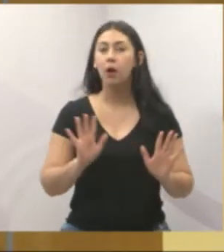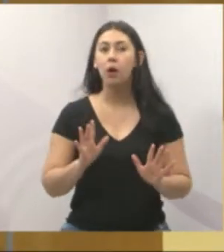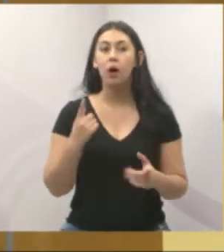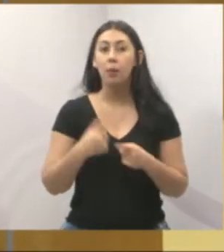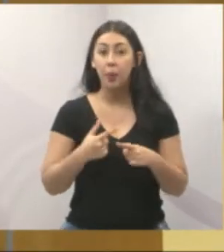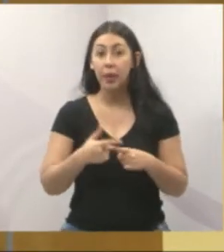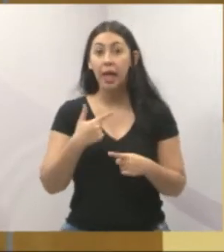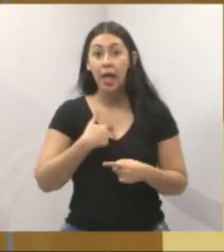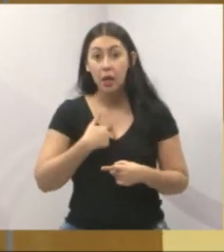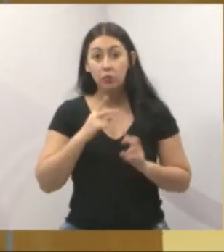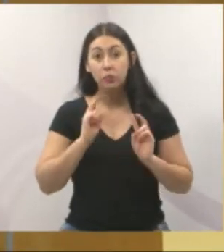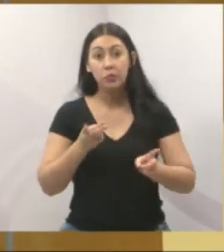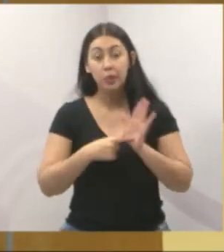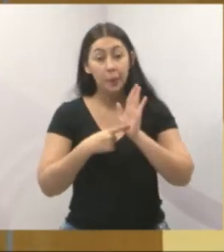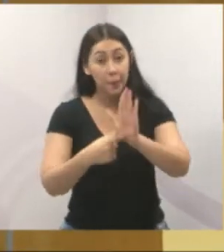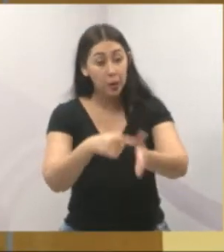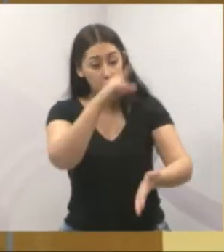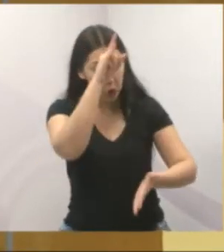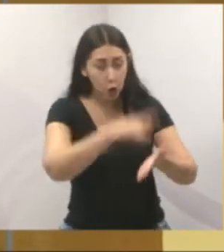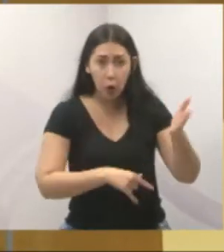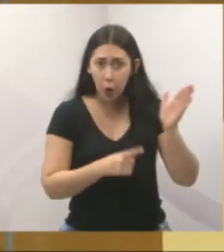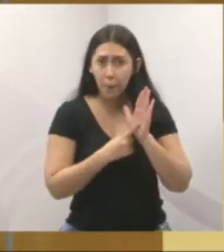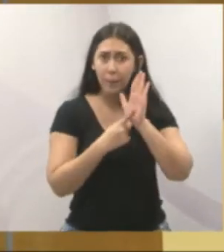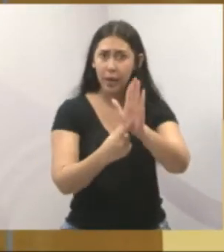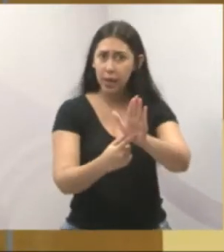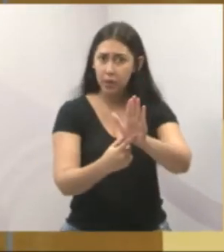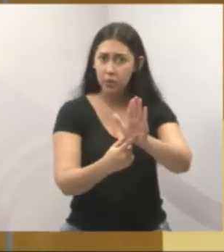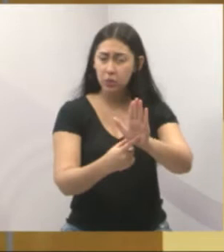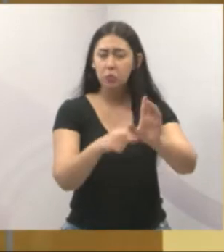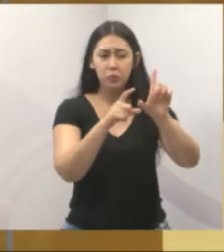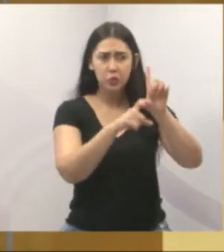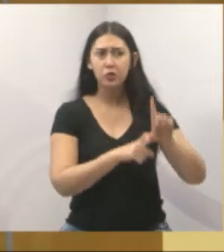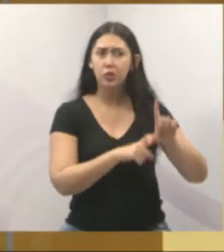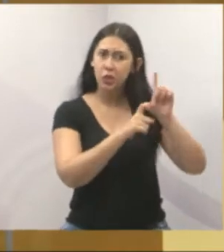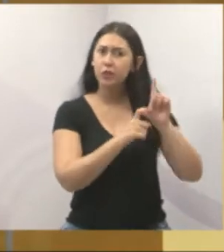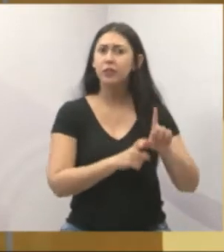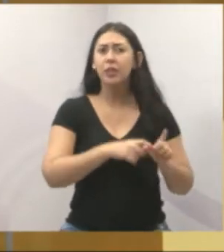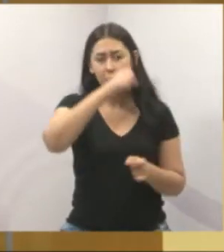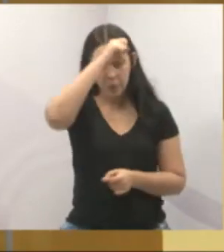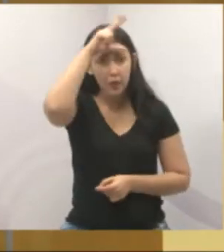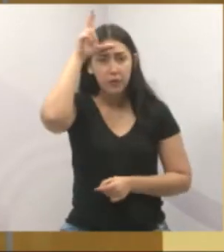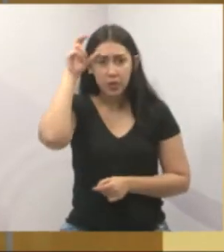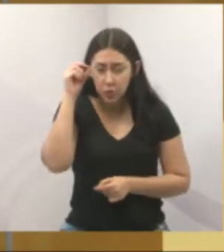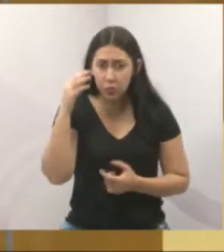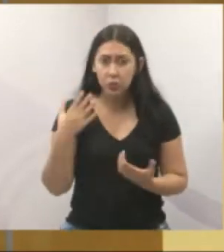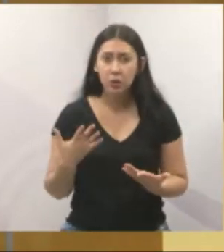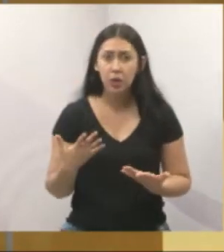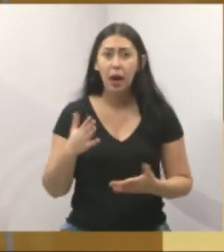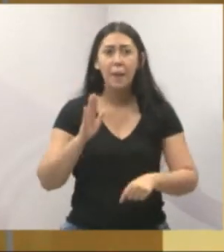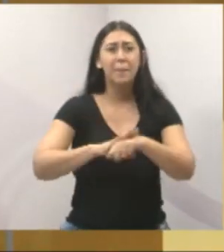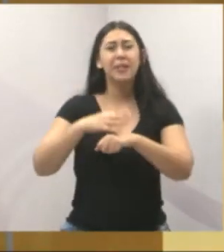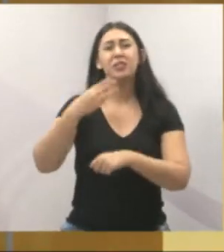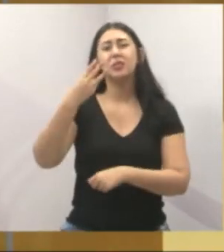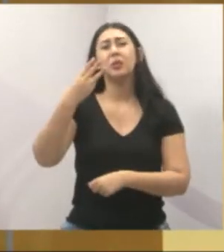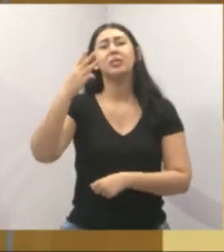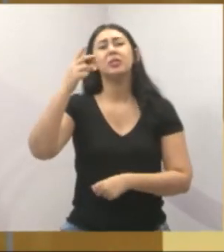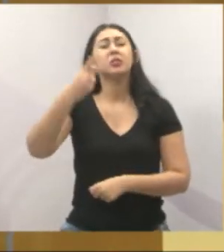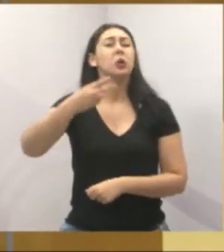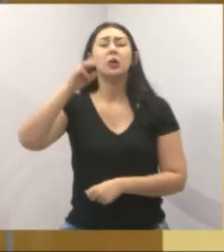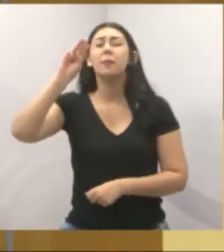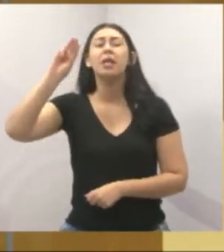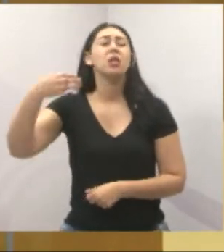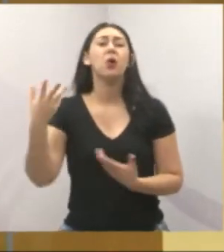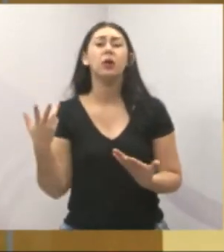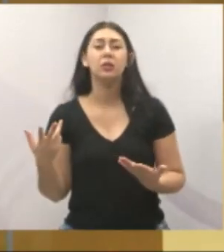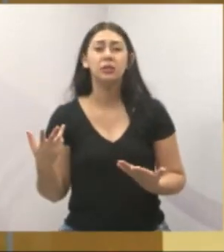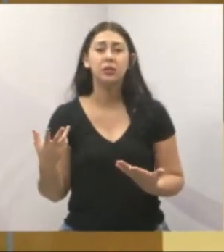os documentos. Está aqui, dívida da prefeitura, mais de 2.600.000. Como o prefeito vai contratar uma empresa